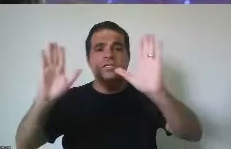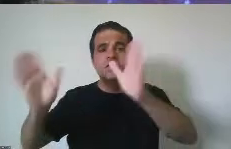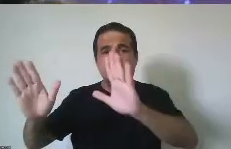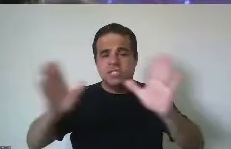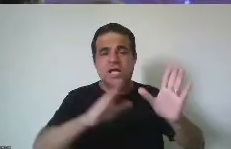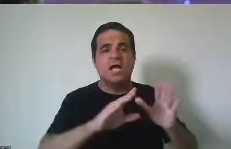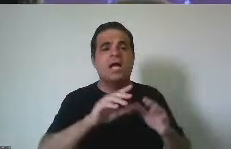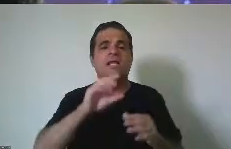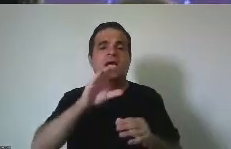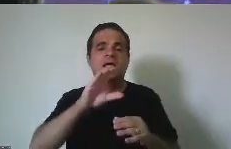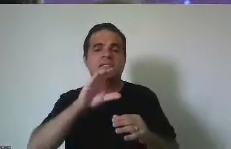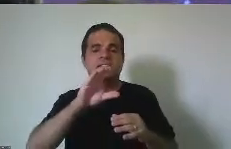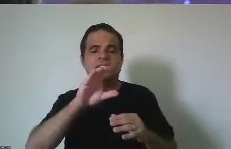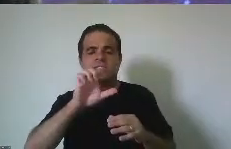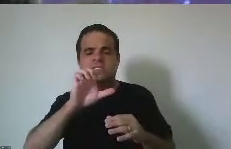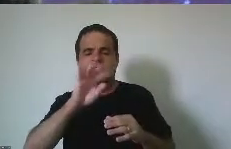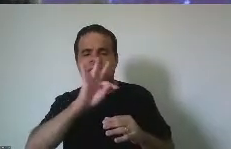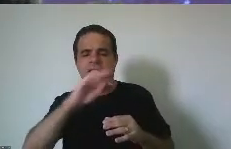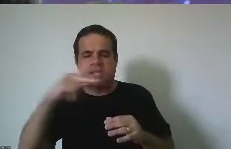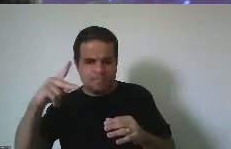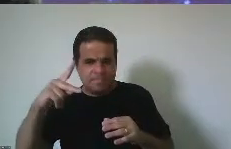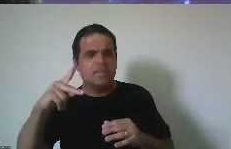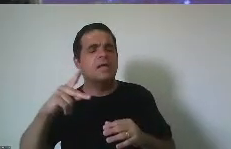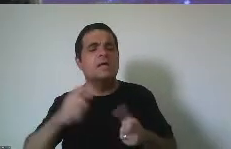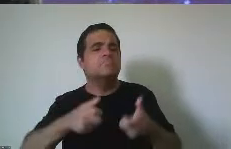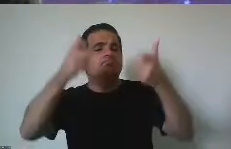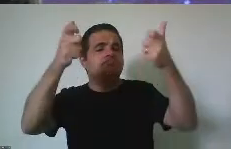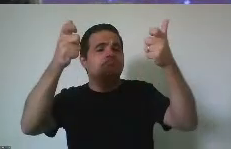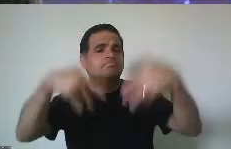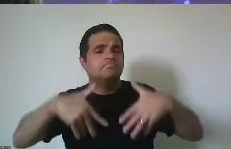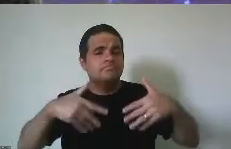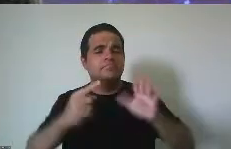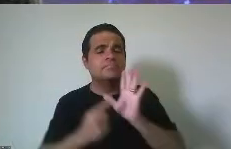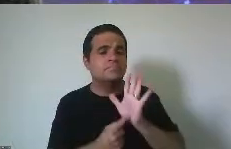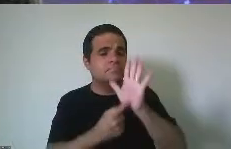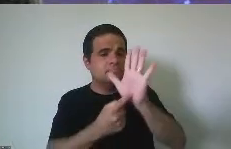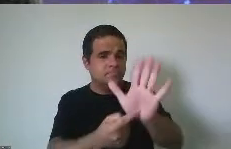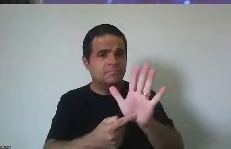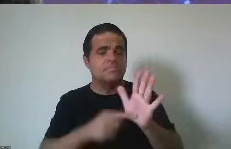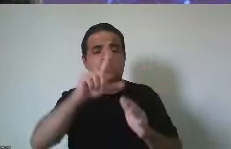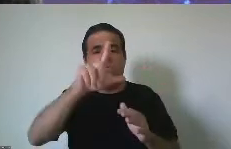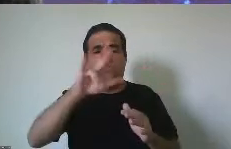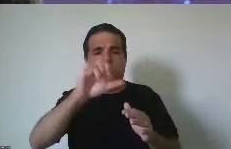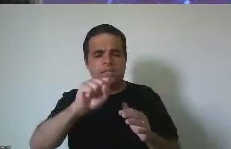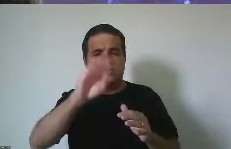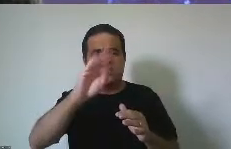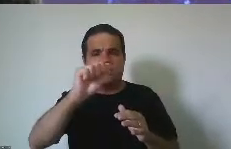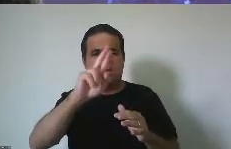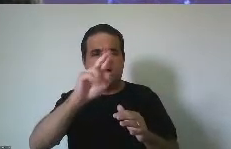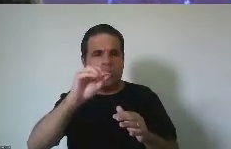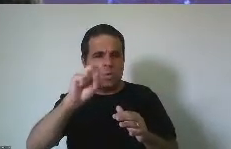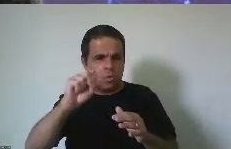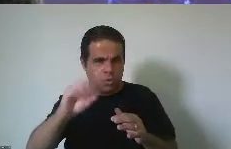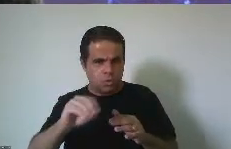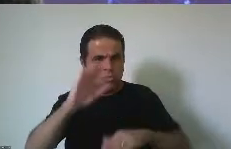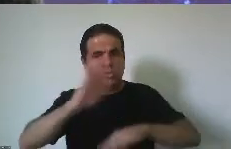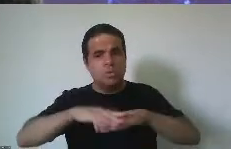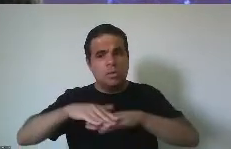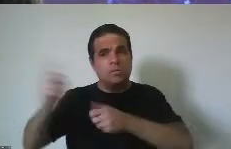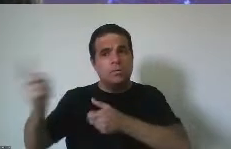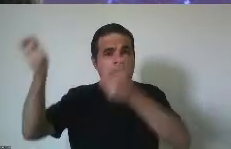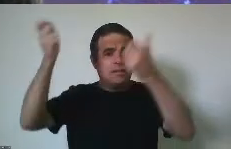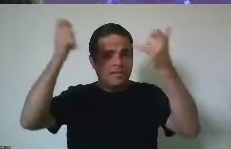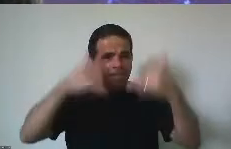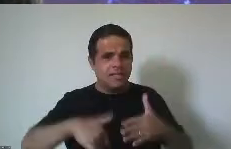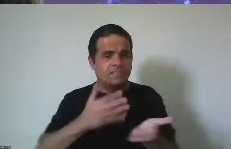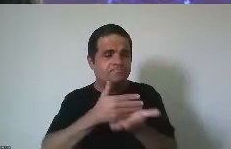Isa Cetep eu queria fazer um gancho com apresentação do Luiz Barroso que ele terminou falando fazendo uma